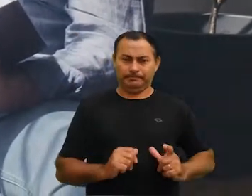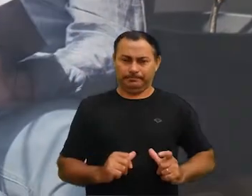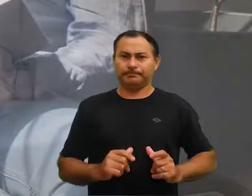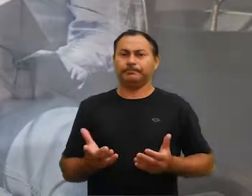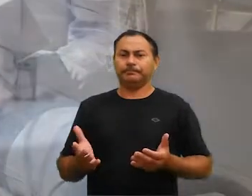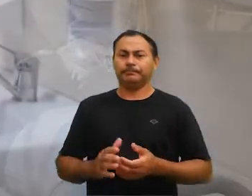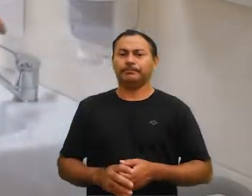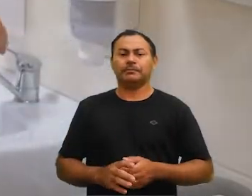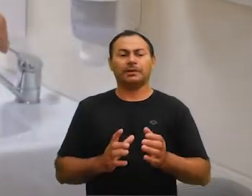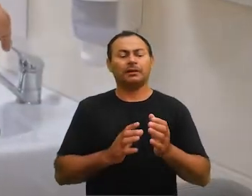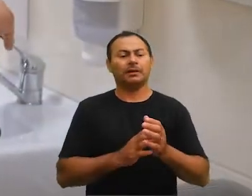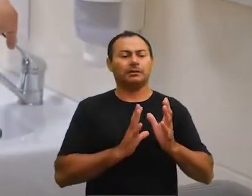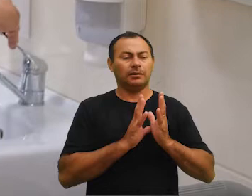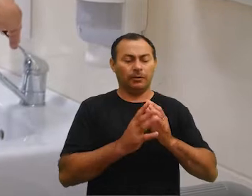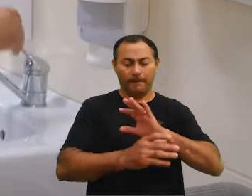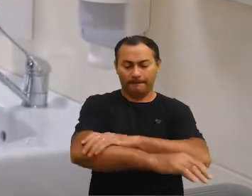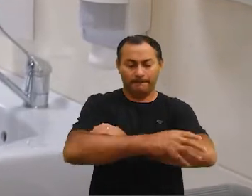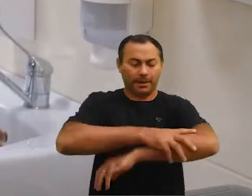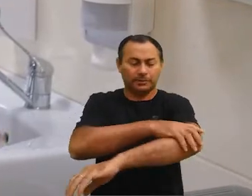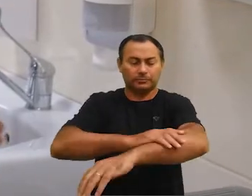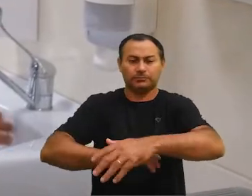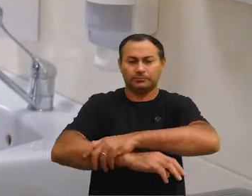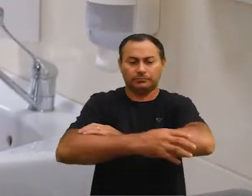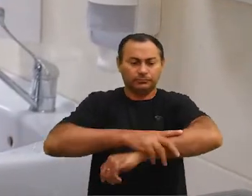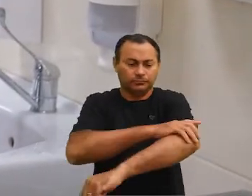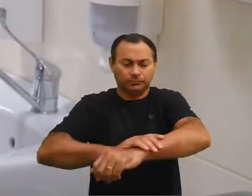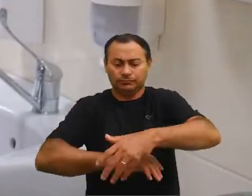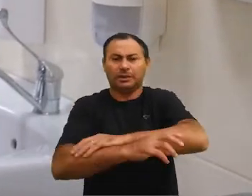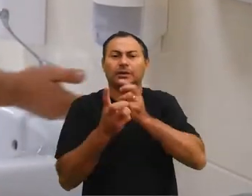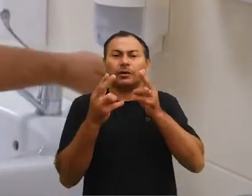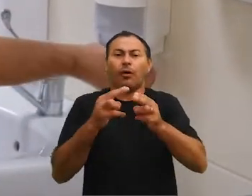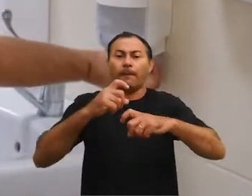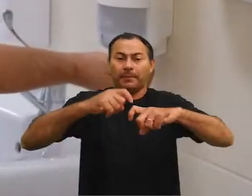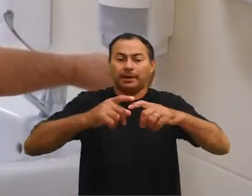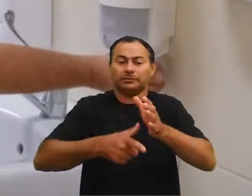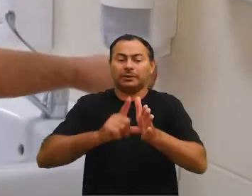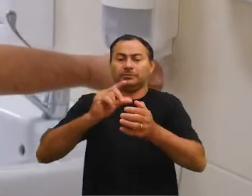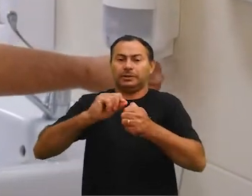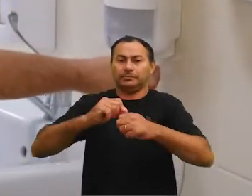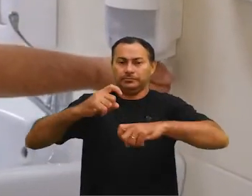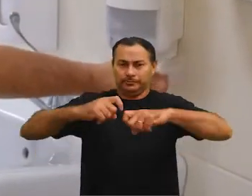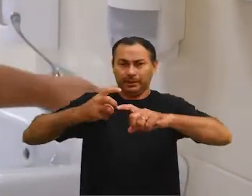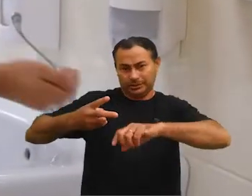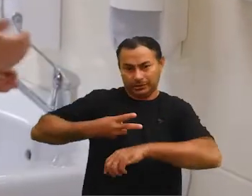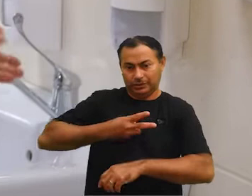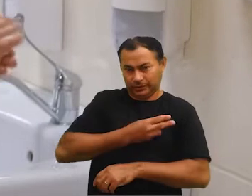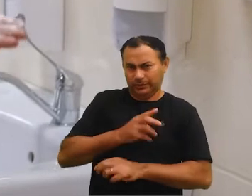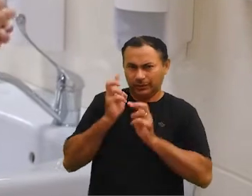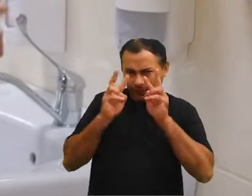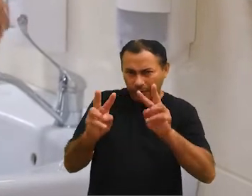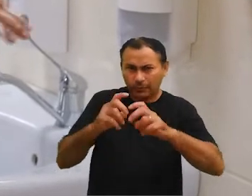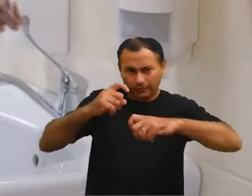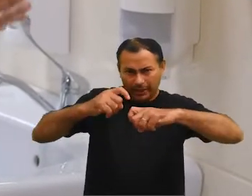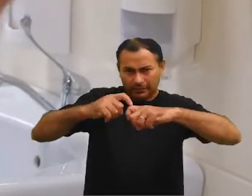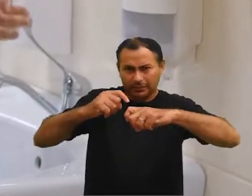purificação. Eles esfregavam os braços e mãos como os médicos fazem antes de uma cirurgia. Você